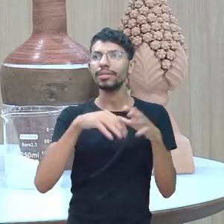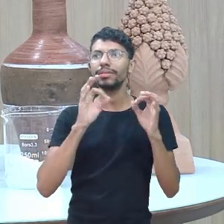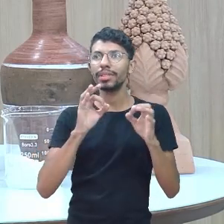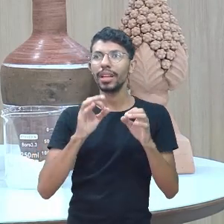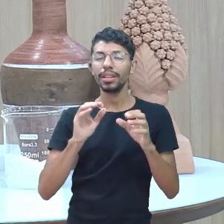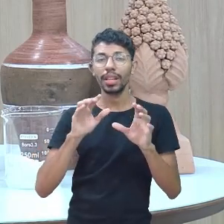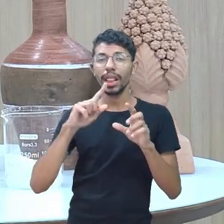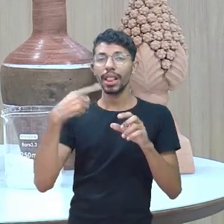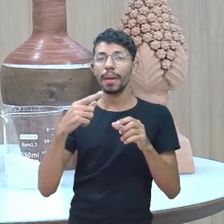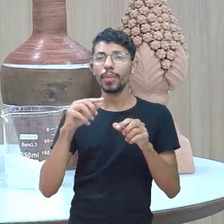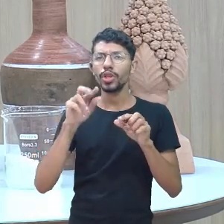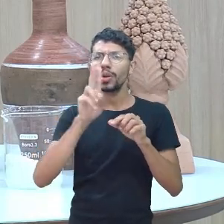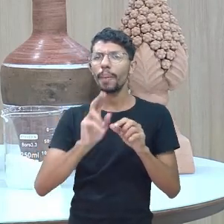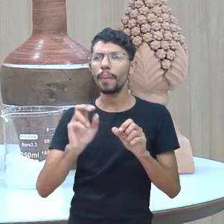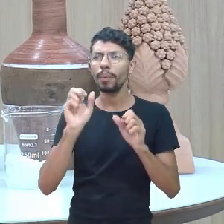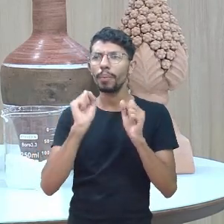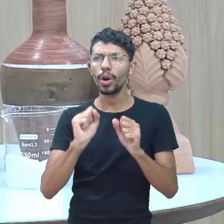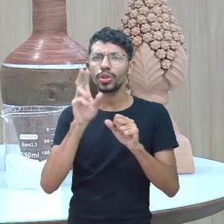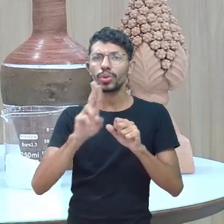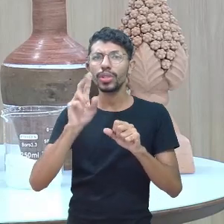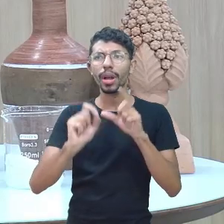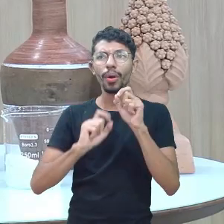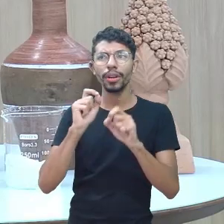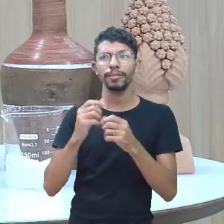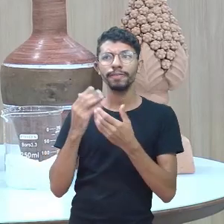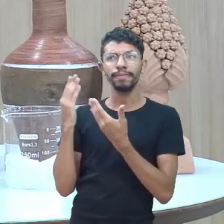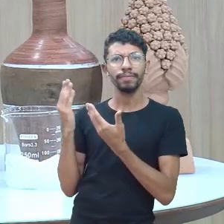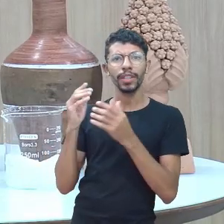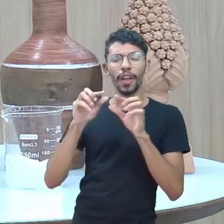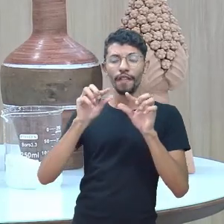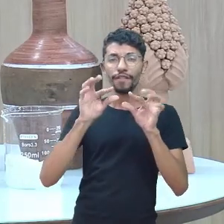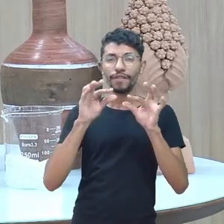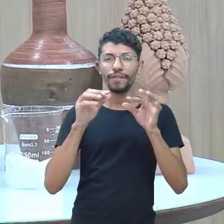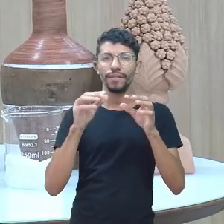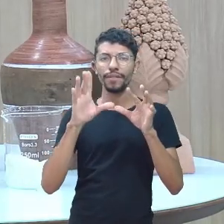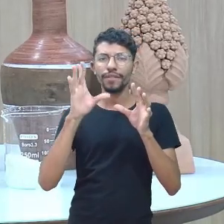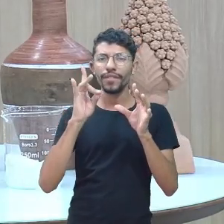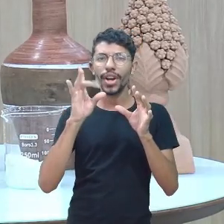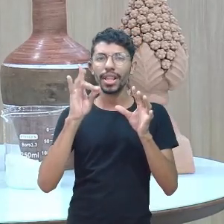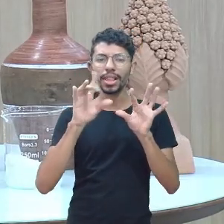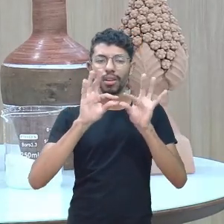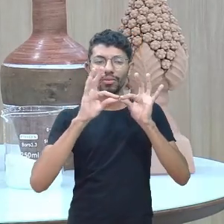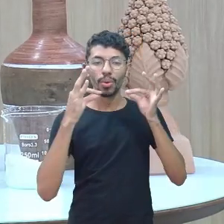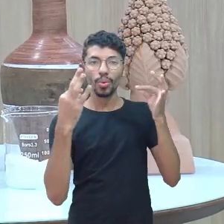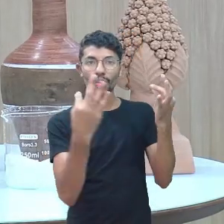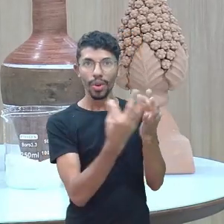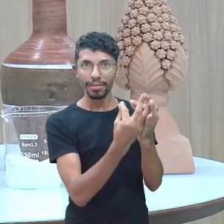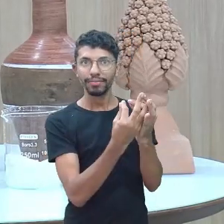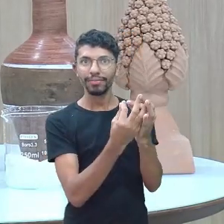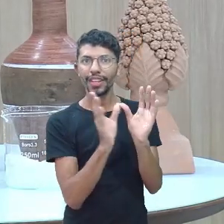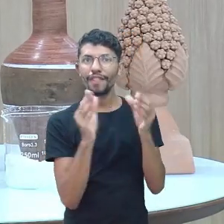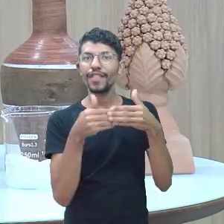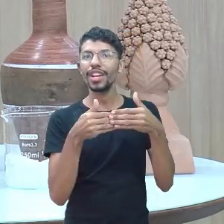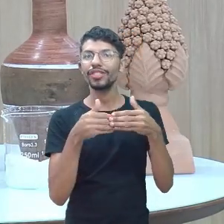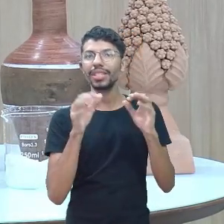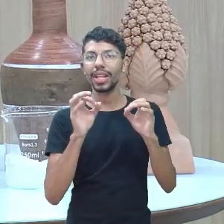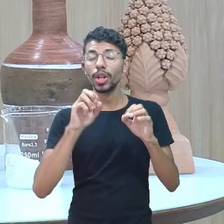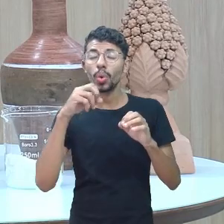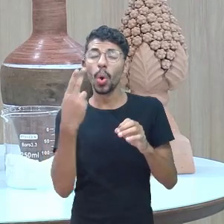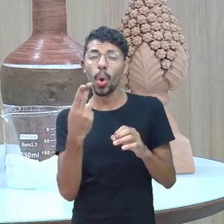o durex. Mas se eu não tiver, olha o que eu vou fazer. Eu vou pegar uma sacola E vou ter o maior